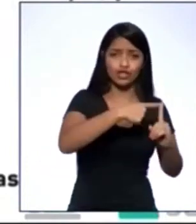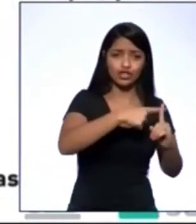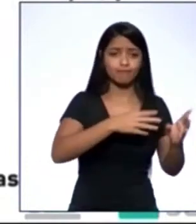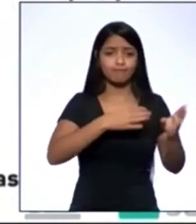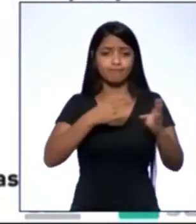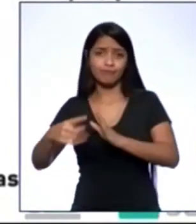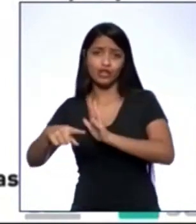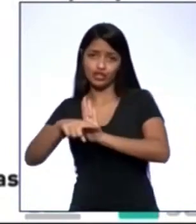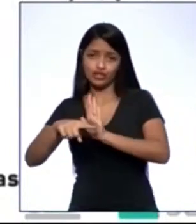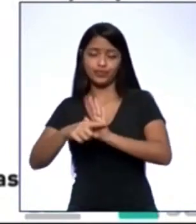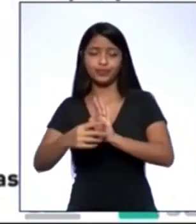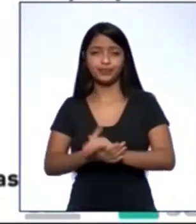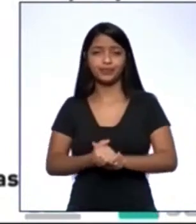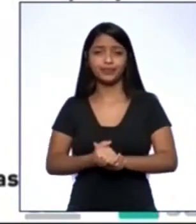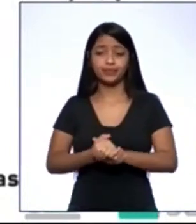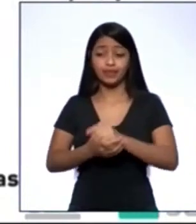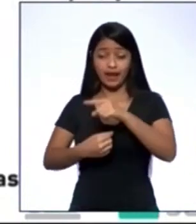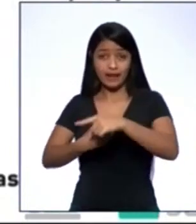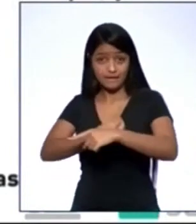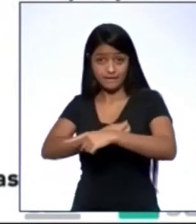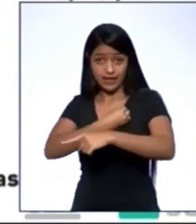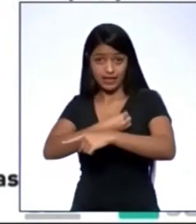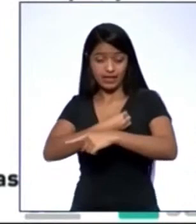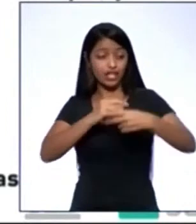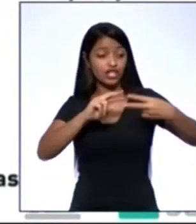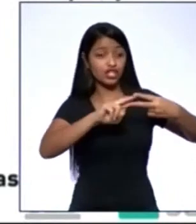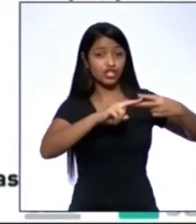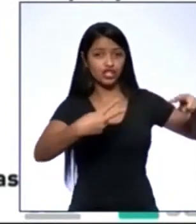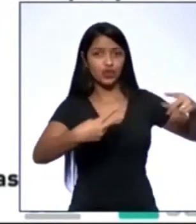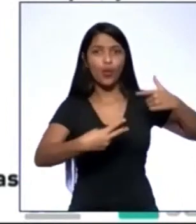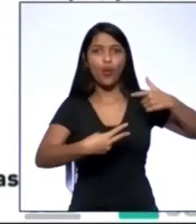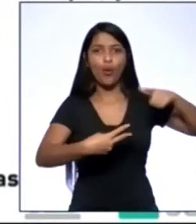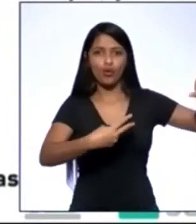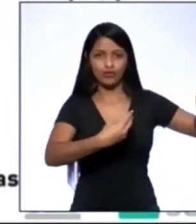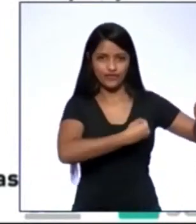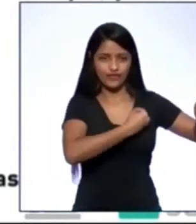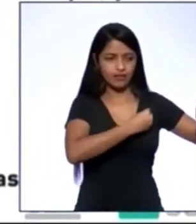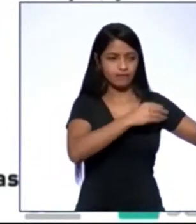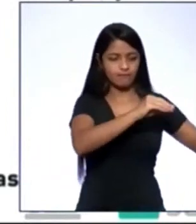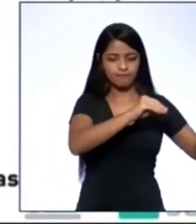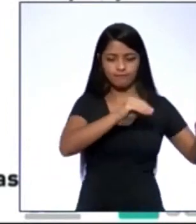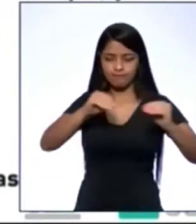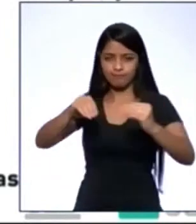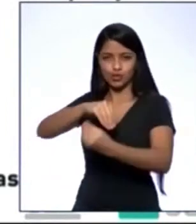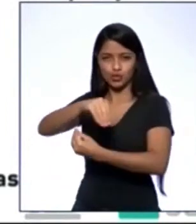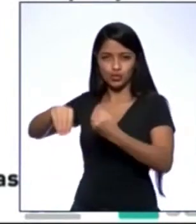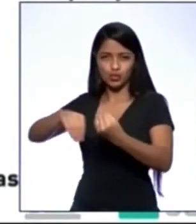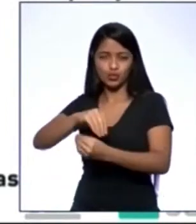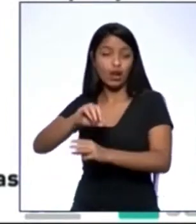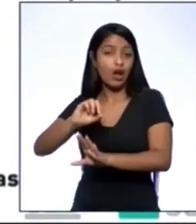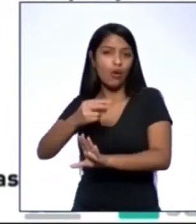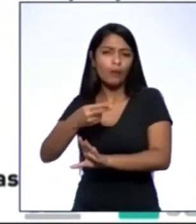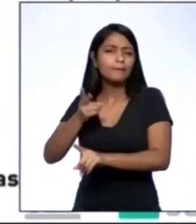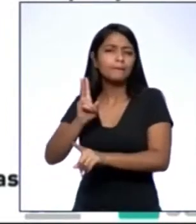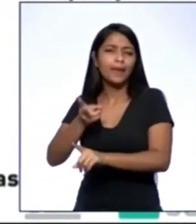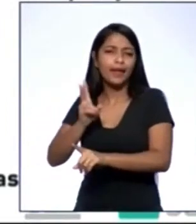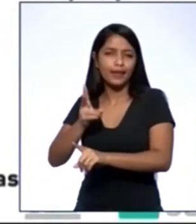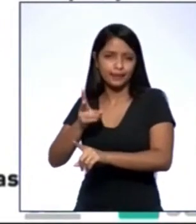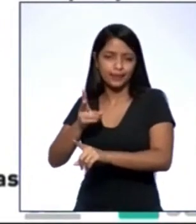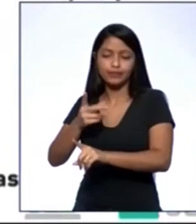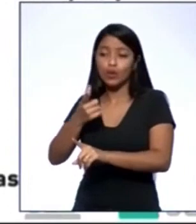organismo, ao receber material genético de outra espécie, ou modificado da mesma espécie, passa a apresentar